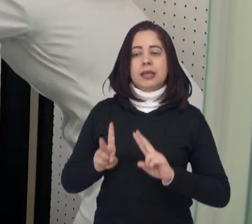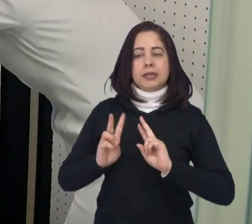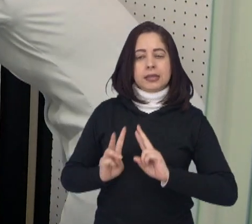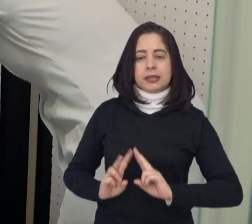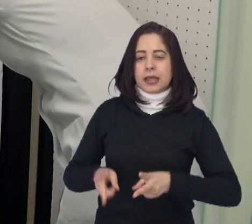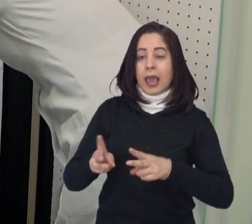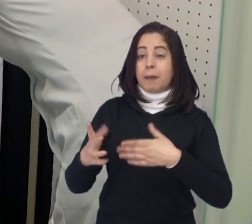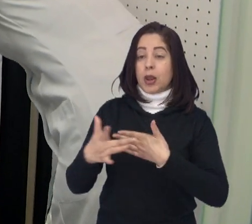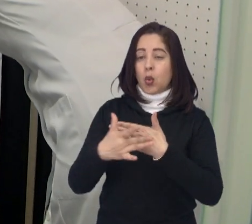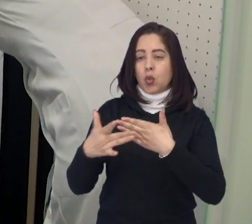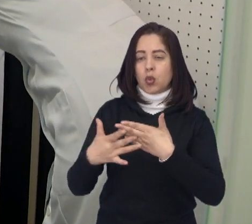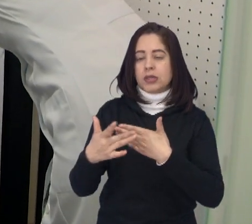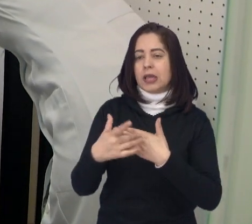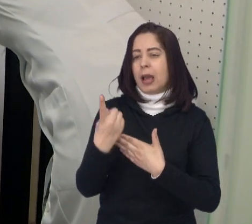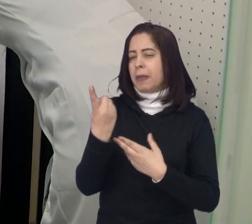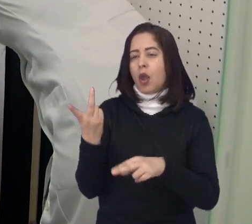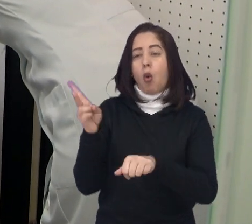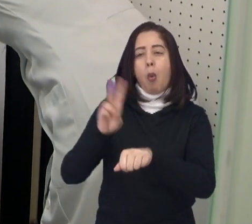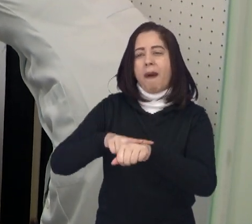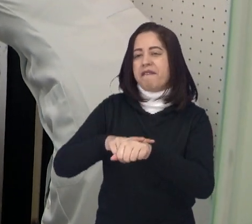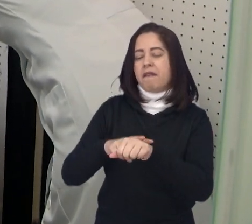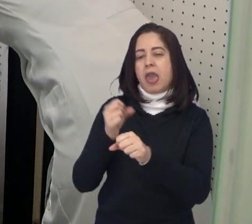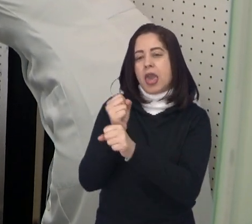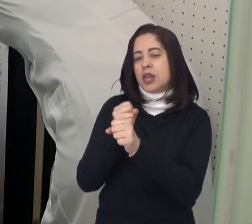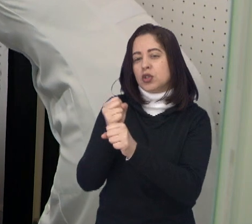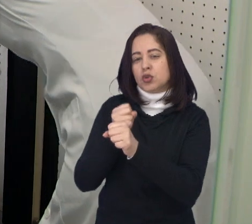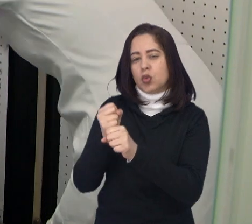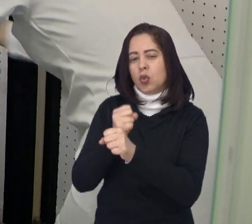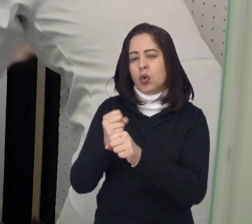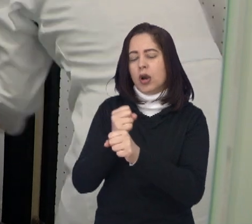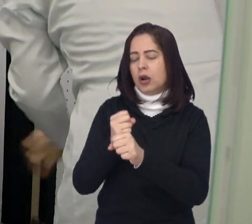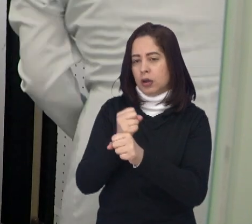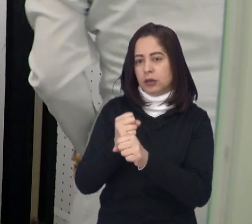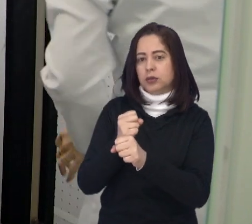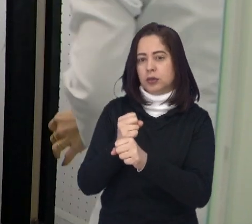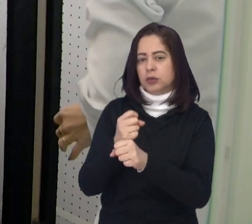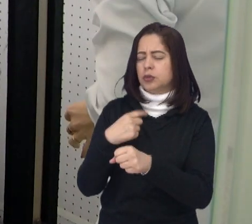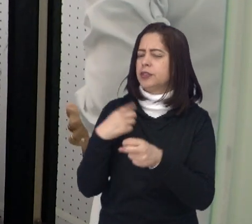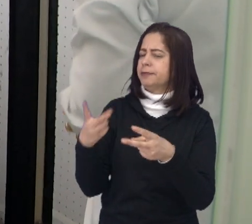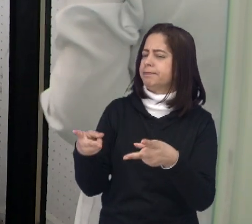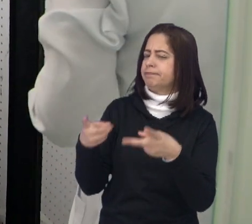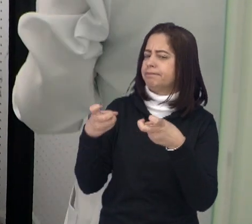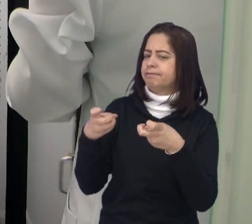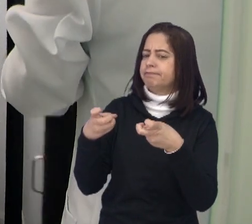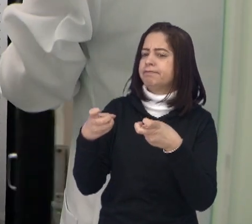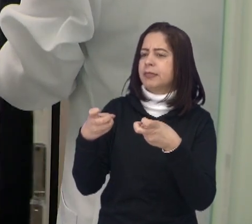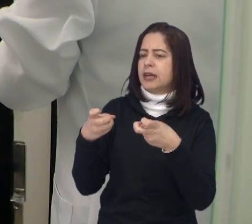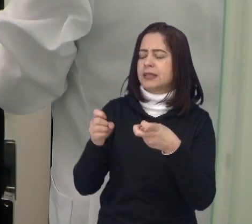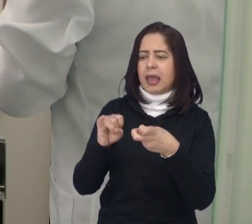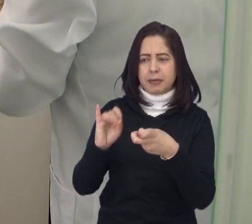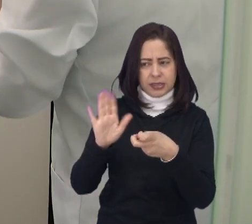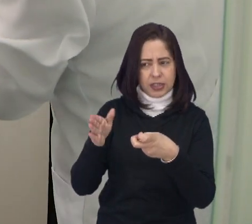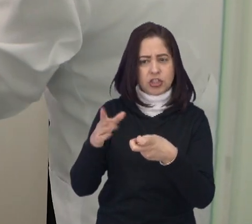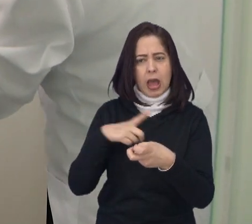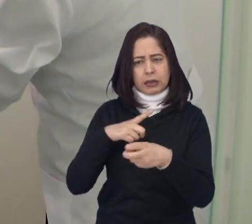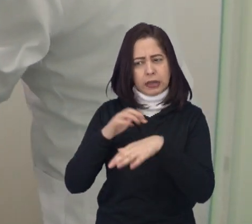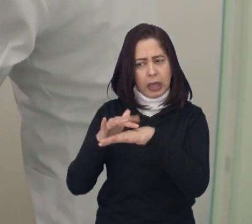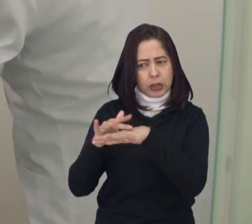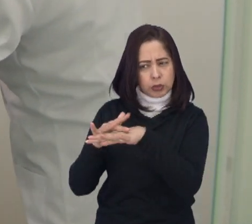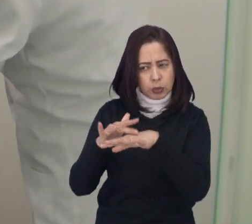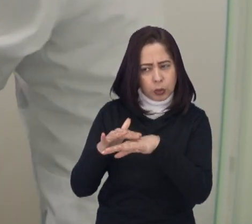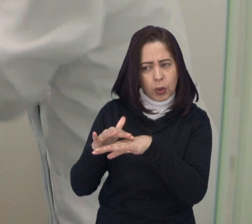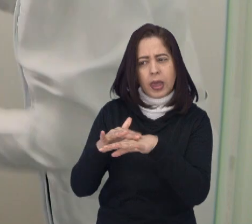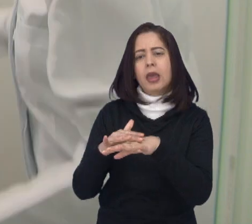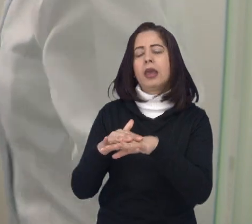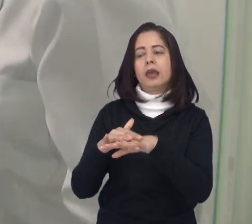esses exames, a gente pode já pegar alguma alteração que tenha logo no início. E se isso acontecer, a gente já vai corrigindo, para que não ocorra uma